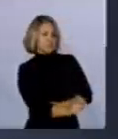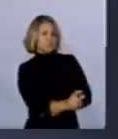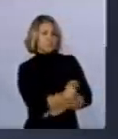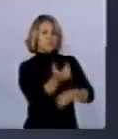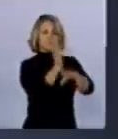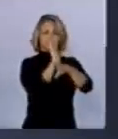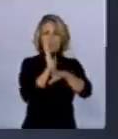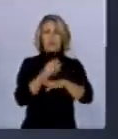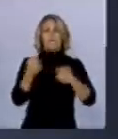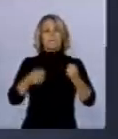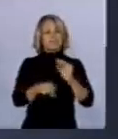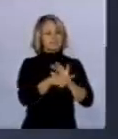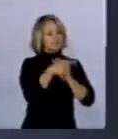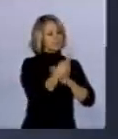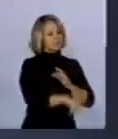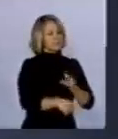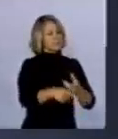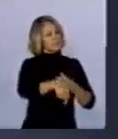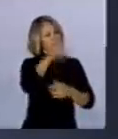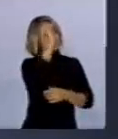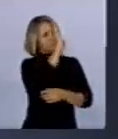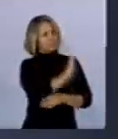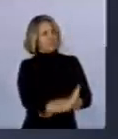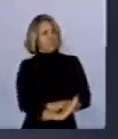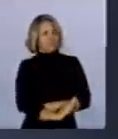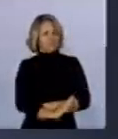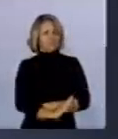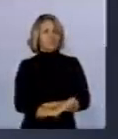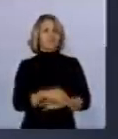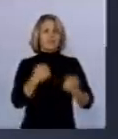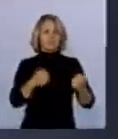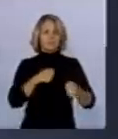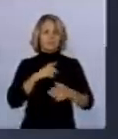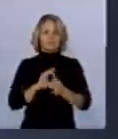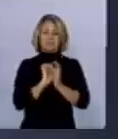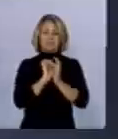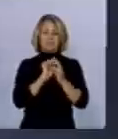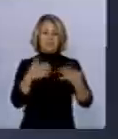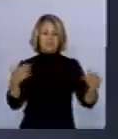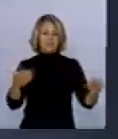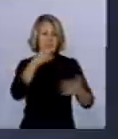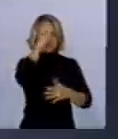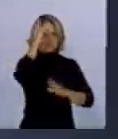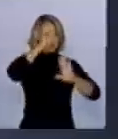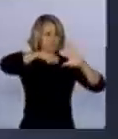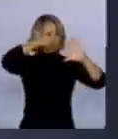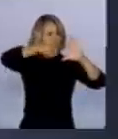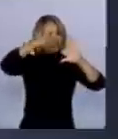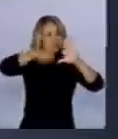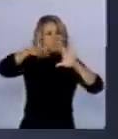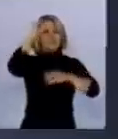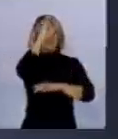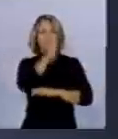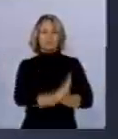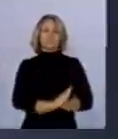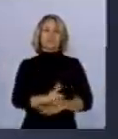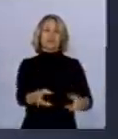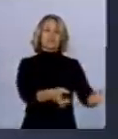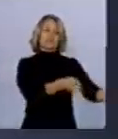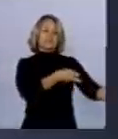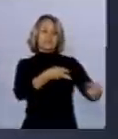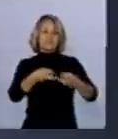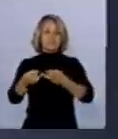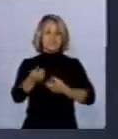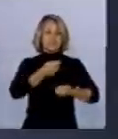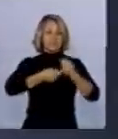devem pertencer ao agente econômico brasileiro deve ser autorizada ao produtor brasileiro a exploração econômica de elementos